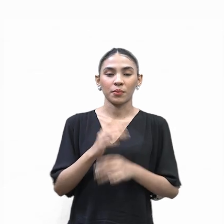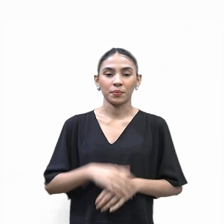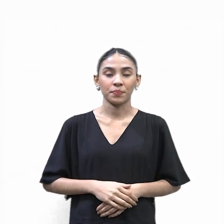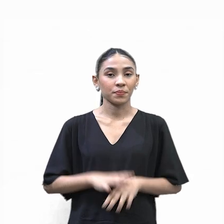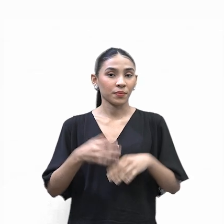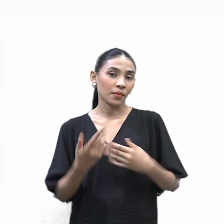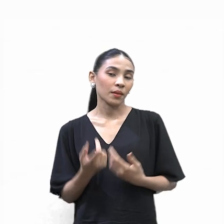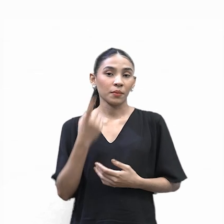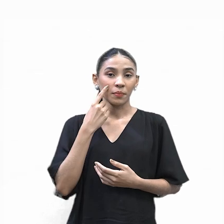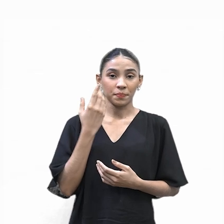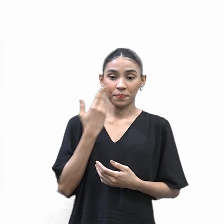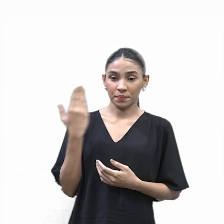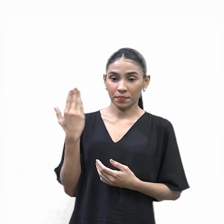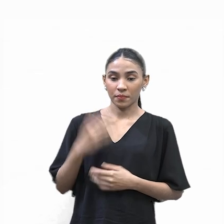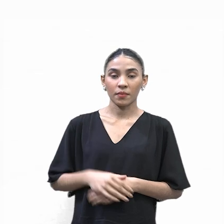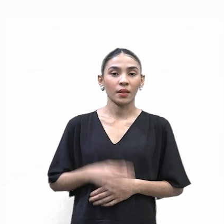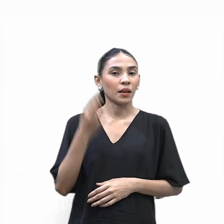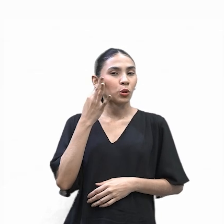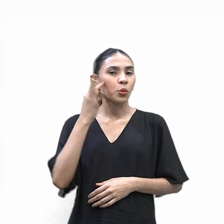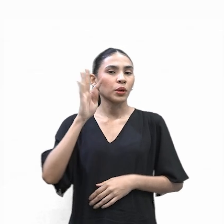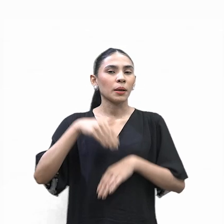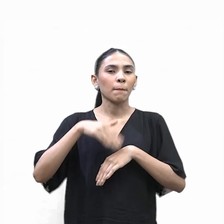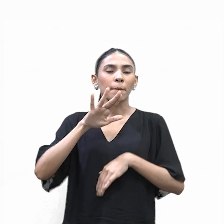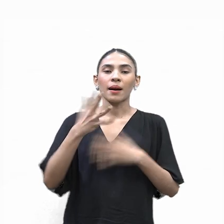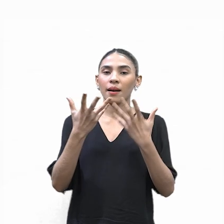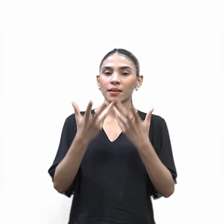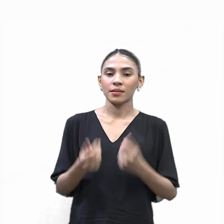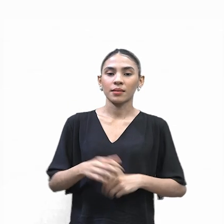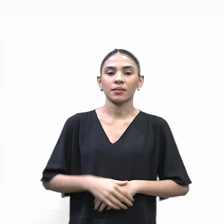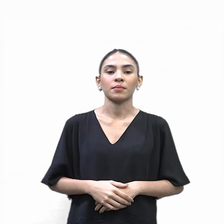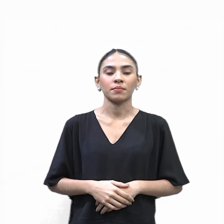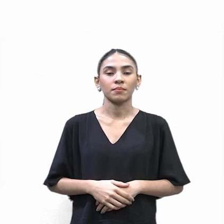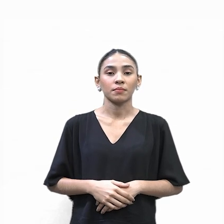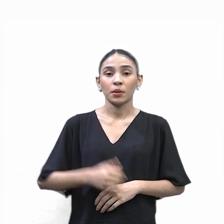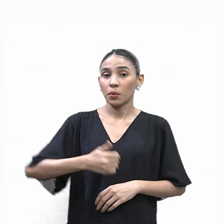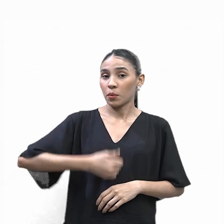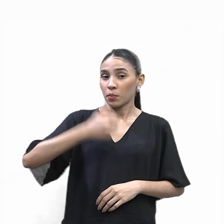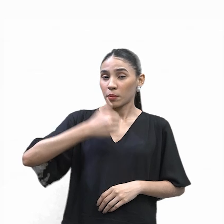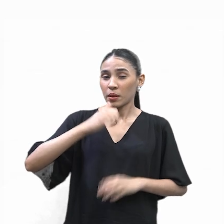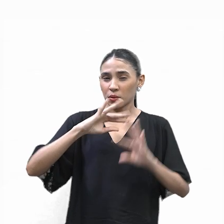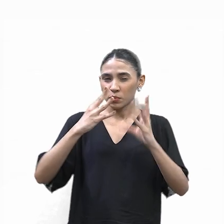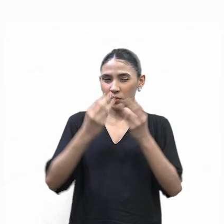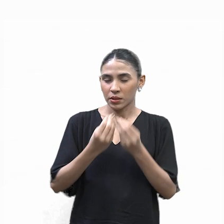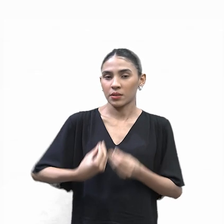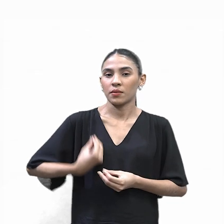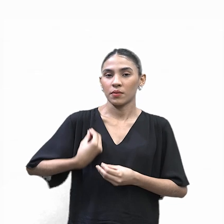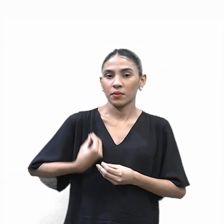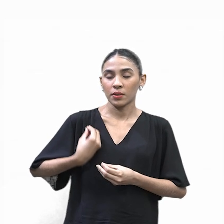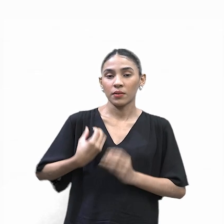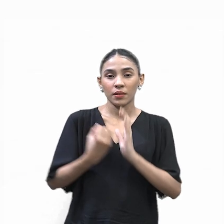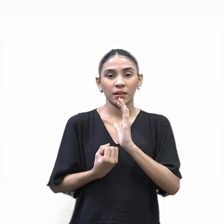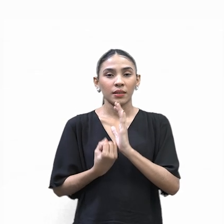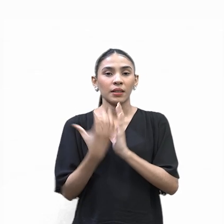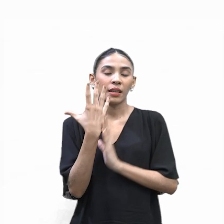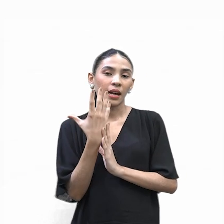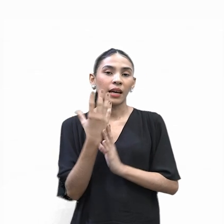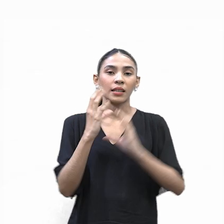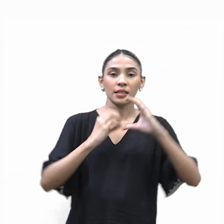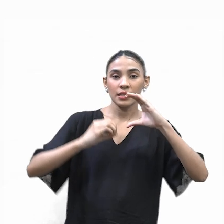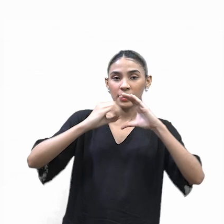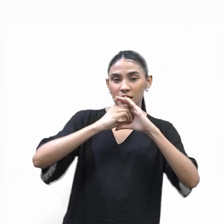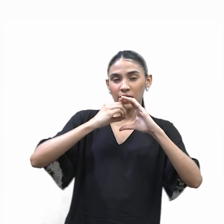para a gente observar aí, olha, que a teoria mais aceita no momento é a de que o primeiro organismo vivo teria surgido a partir de uma